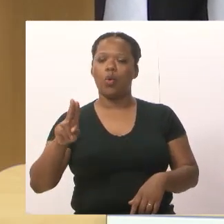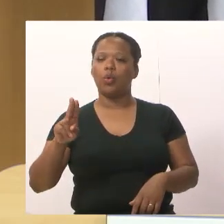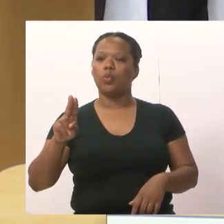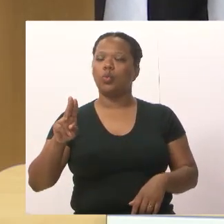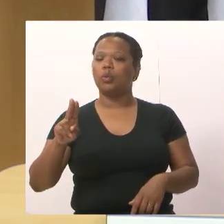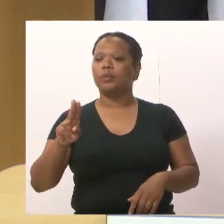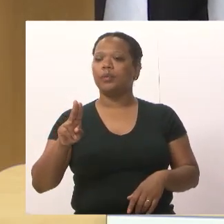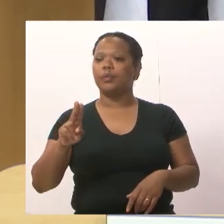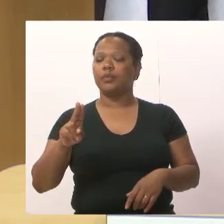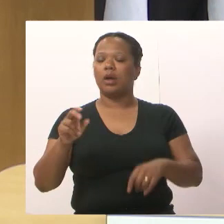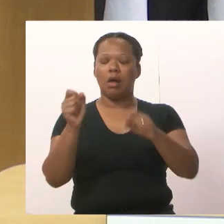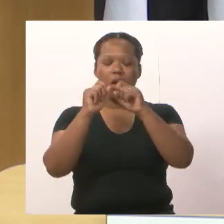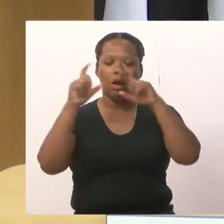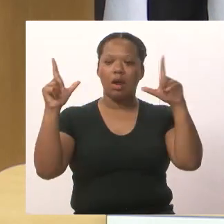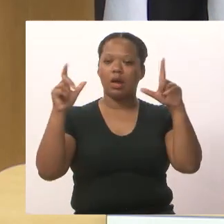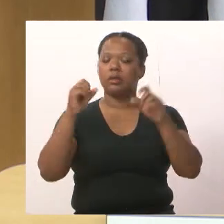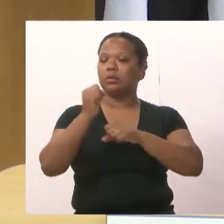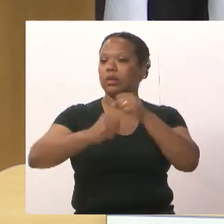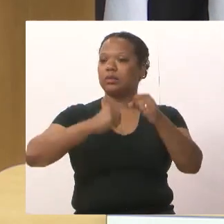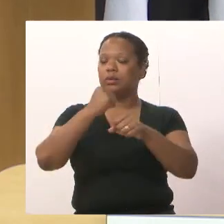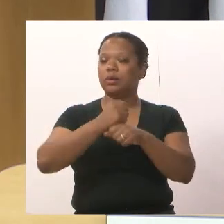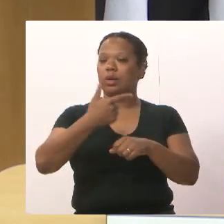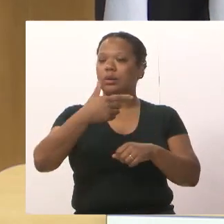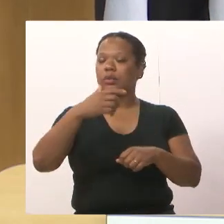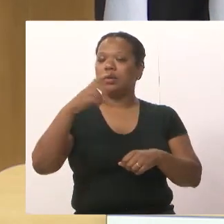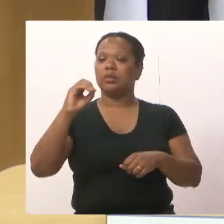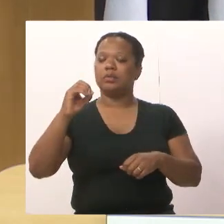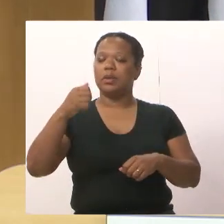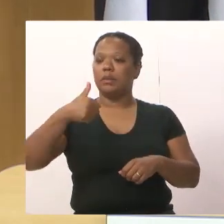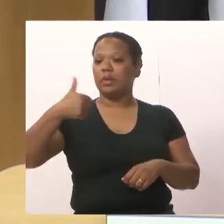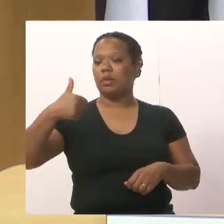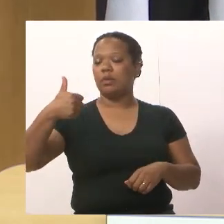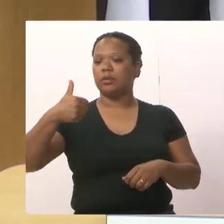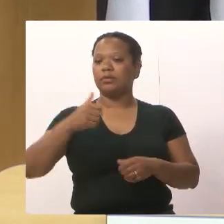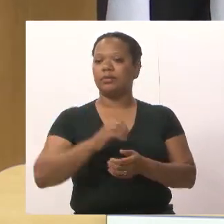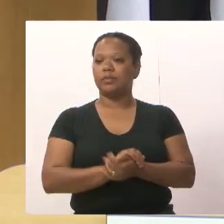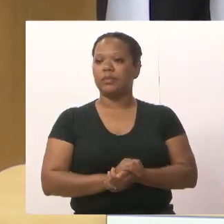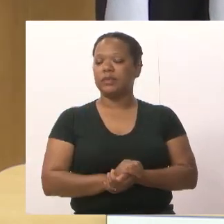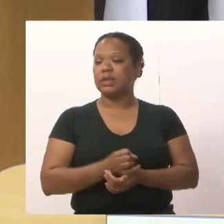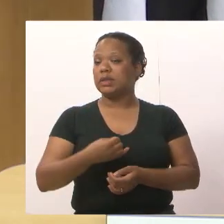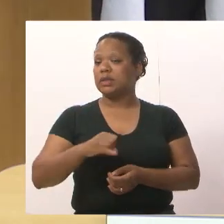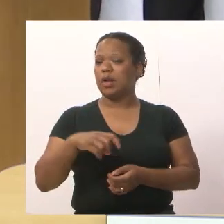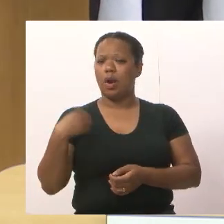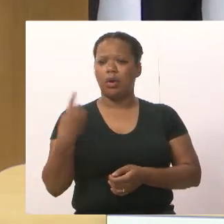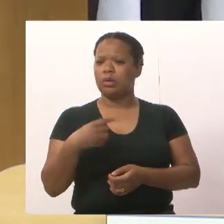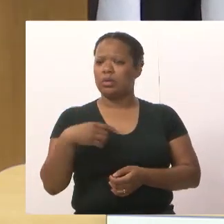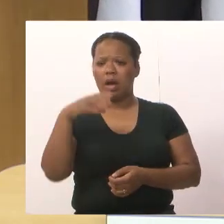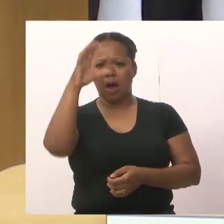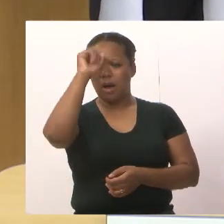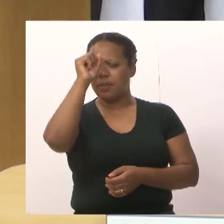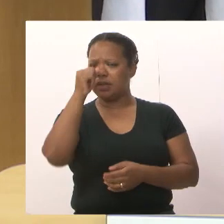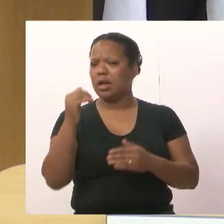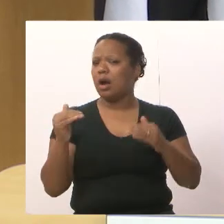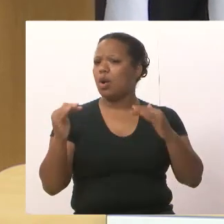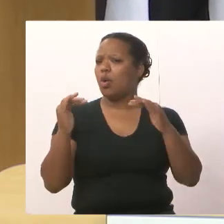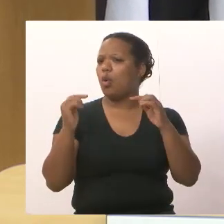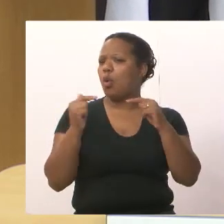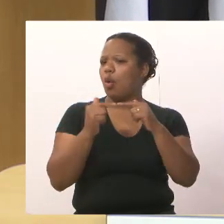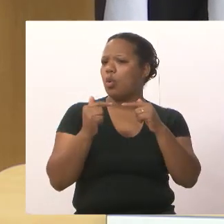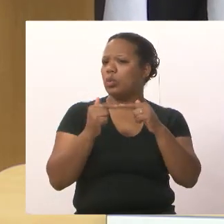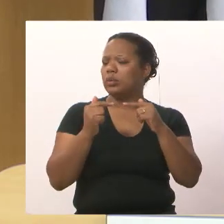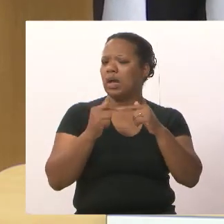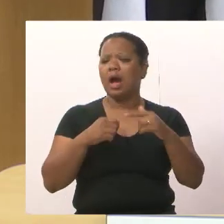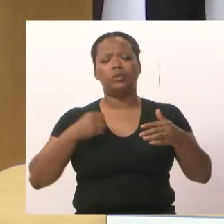um alerta em 2011 que ela fala que se não aprendermos a conviver e a lutar